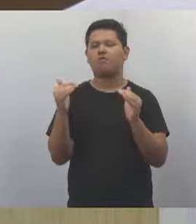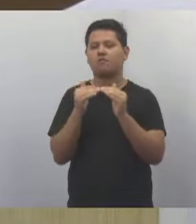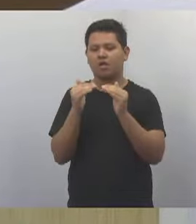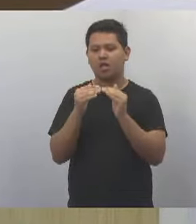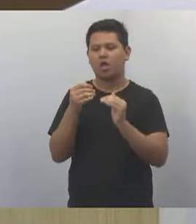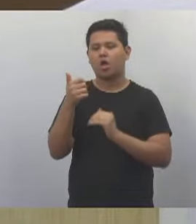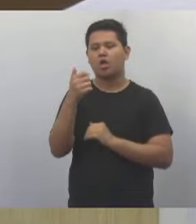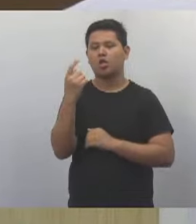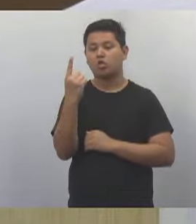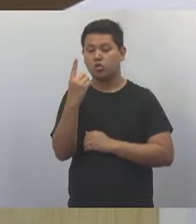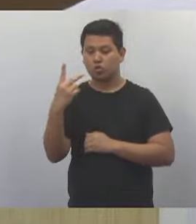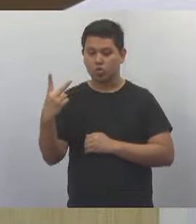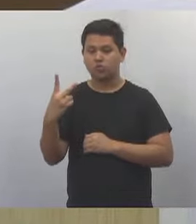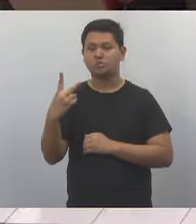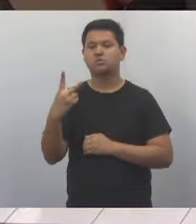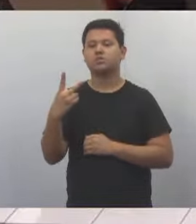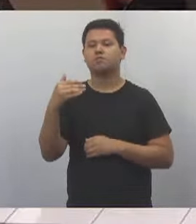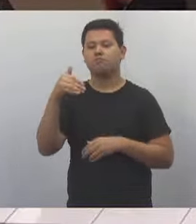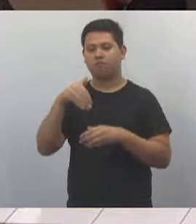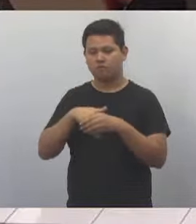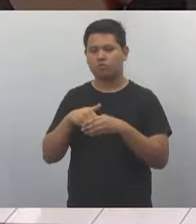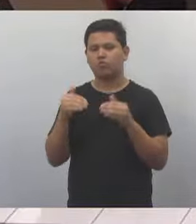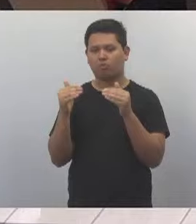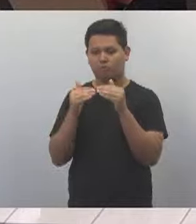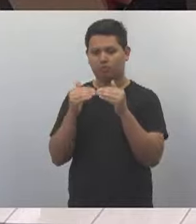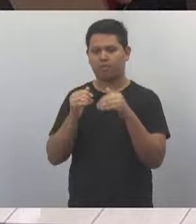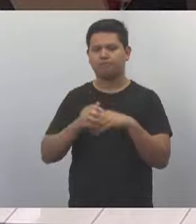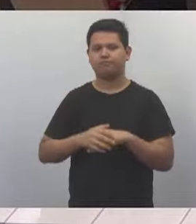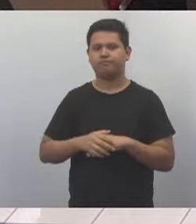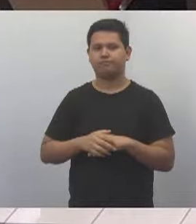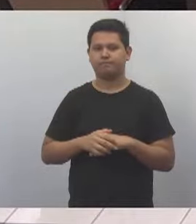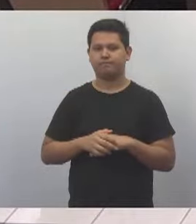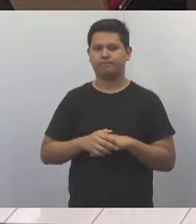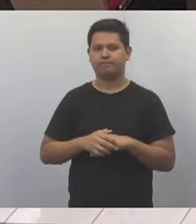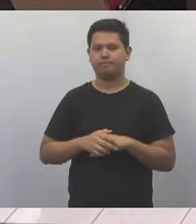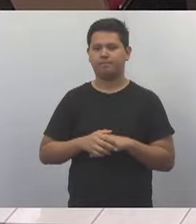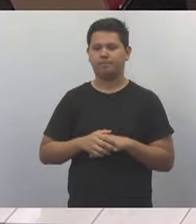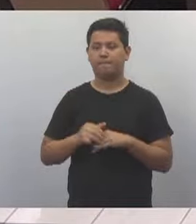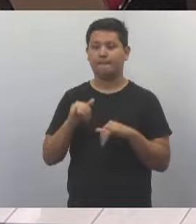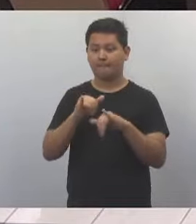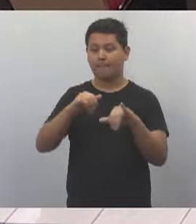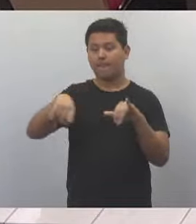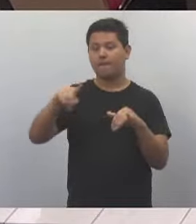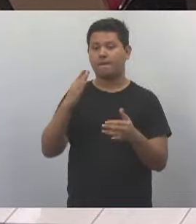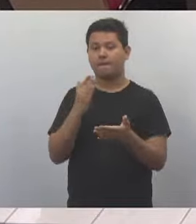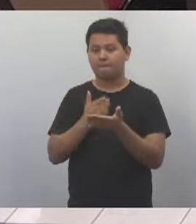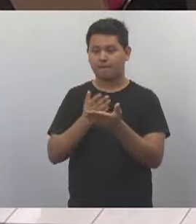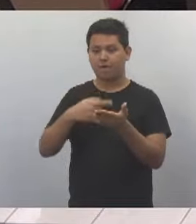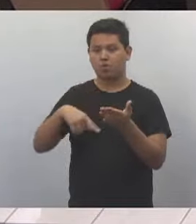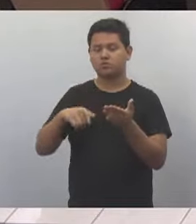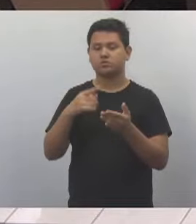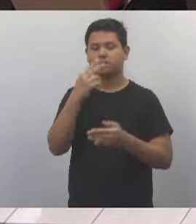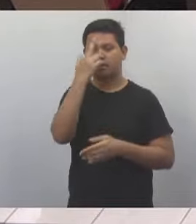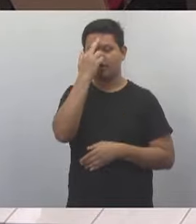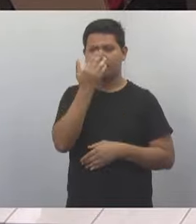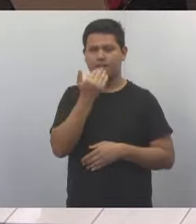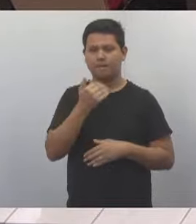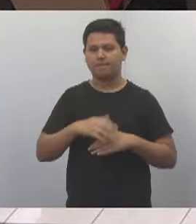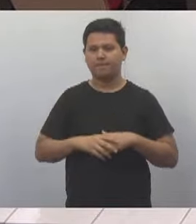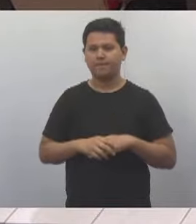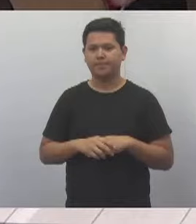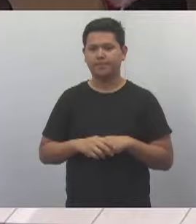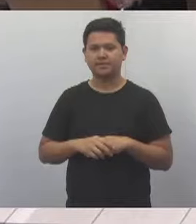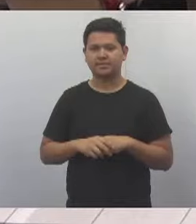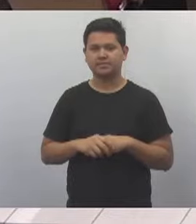favoráveis. Eu comunico então a nossa pausa para o horário de almoço e